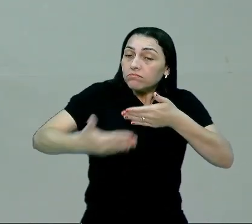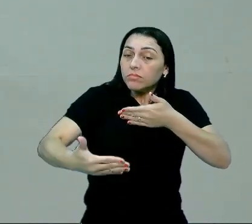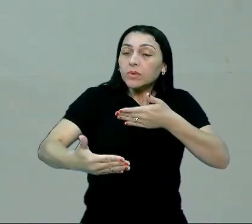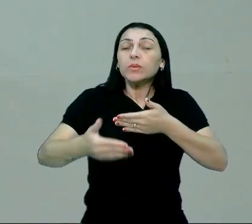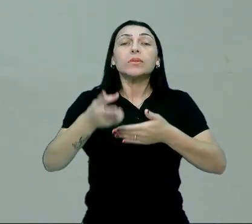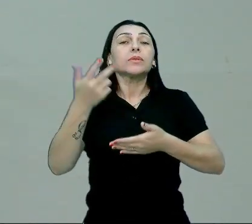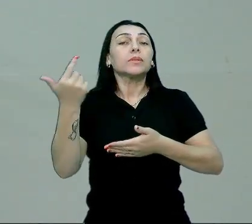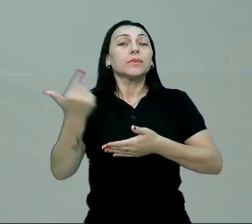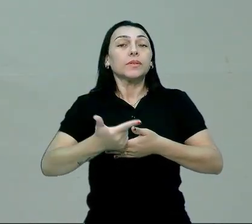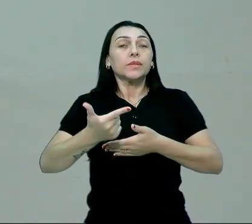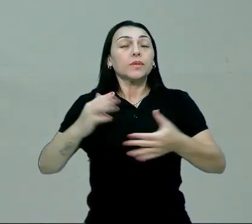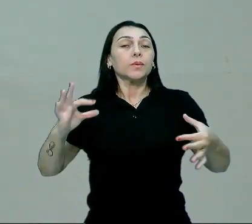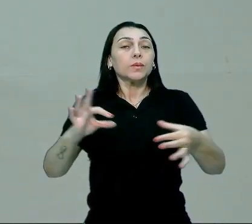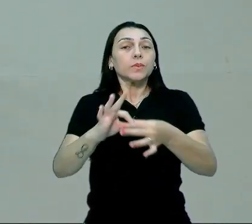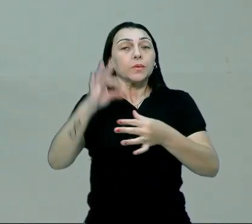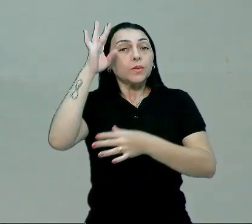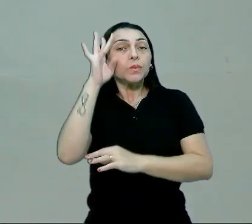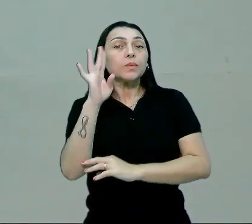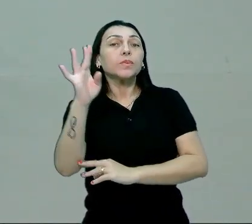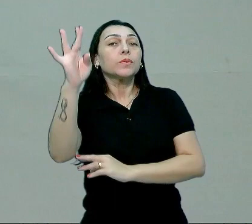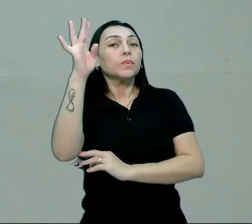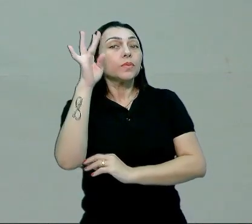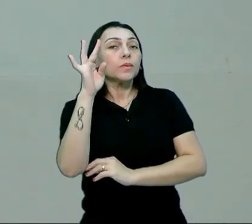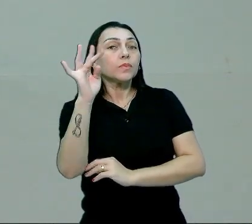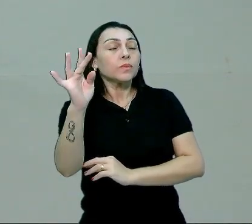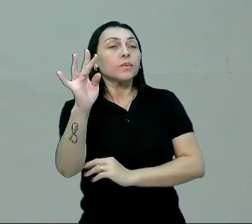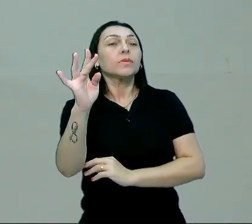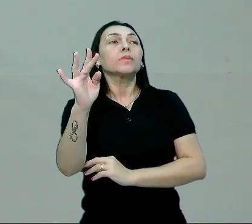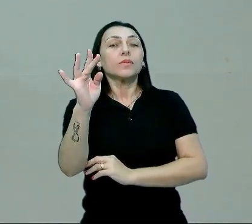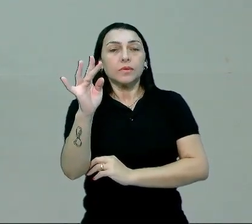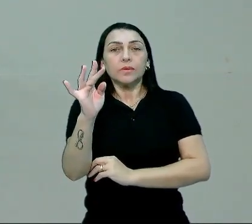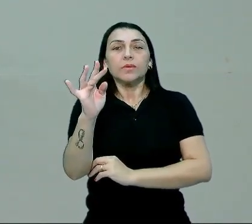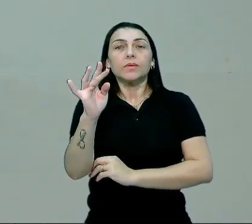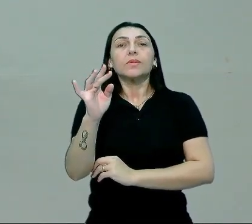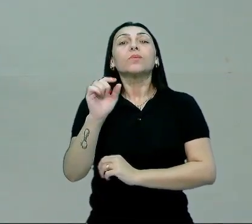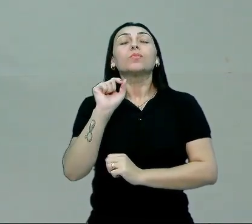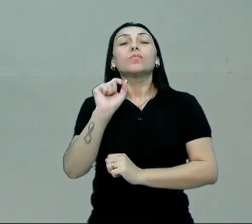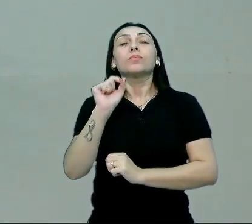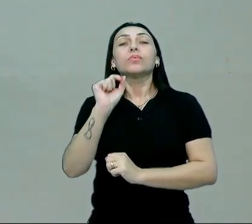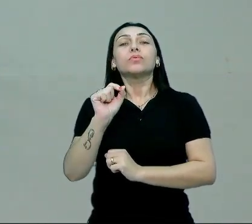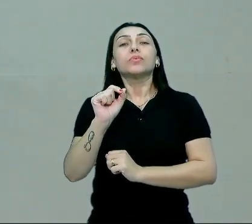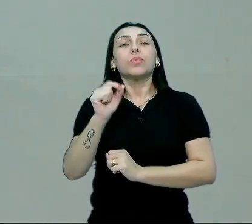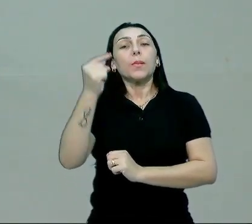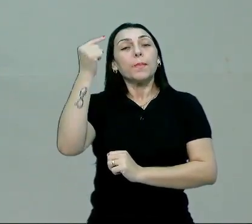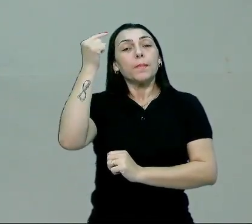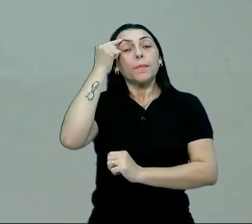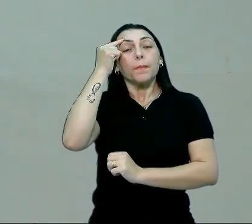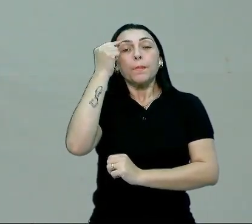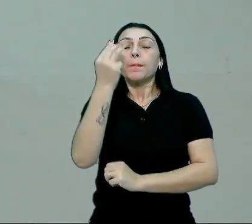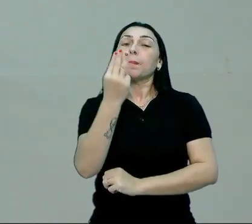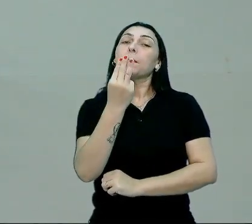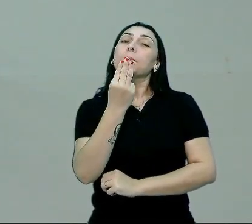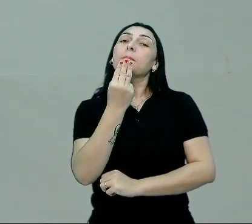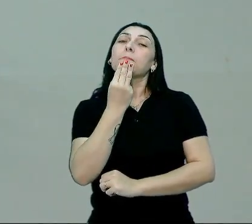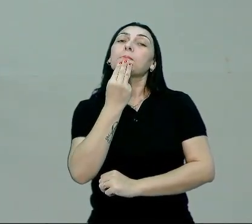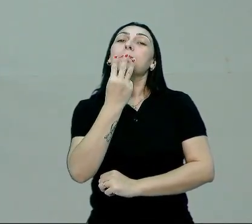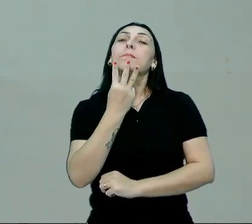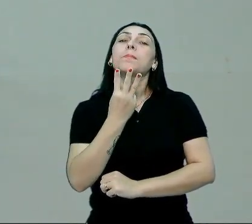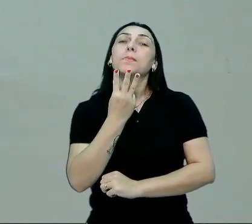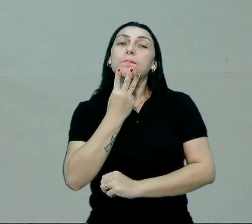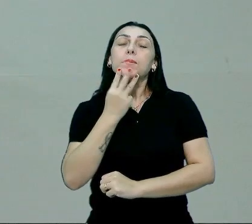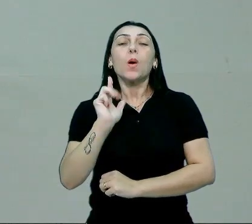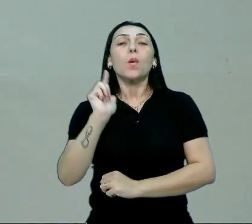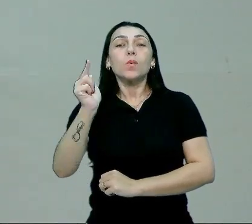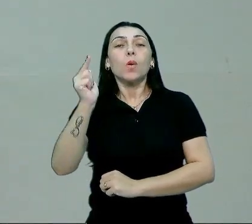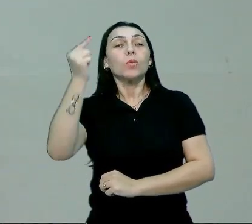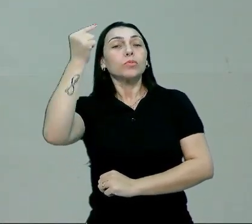uma segunda corrente teórica, que é uma corrente encabeçada por Max Weber,